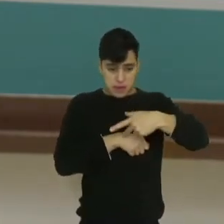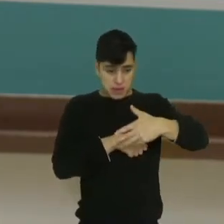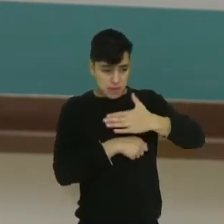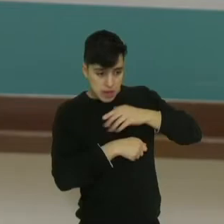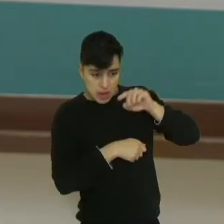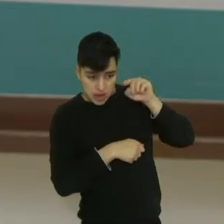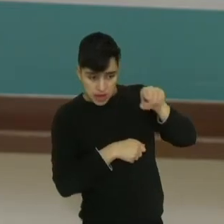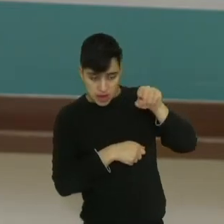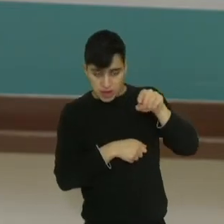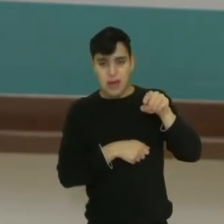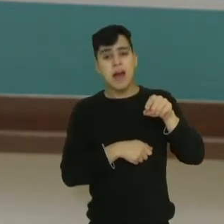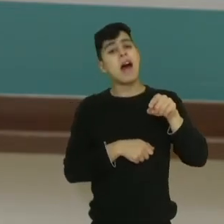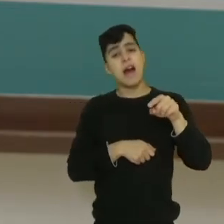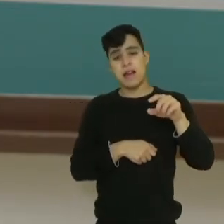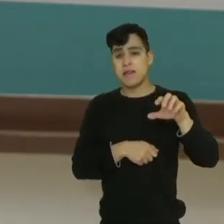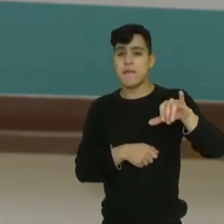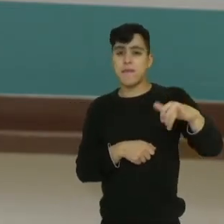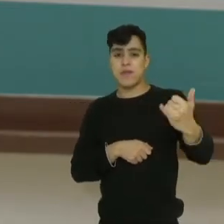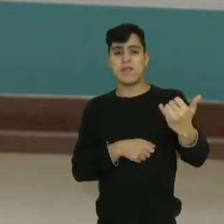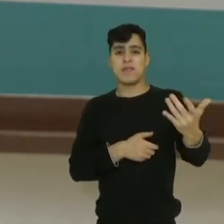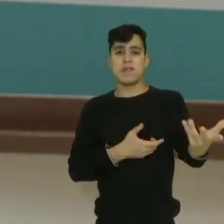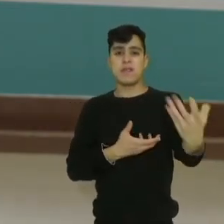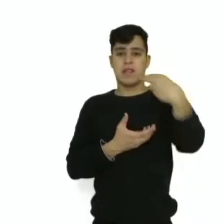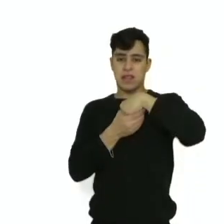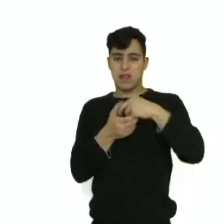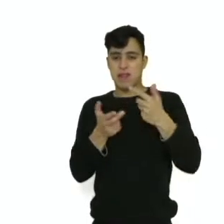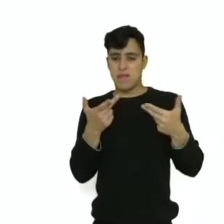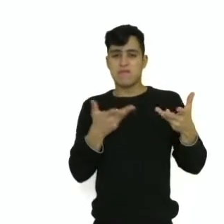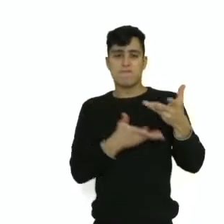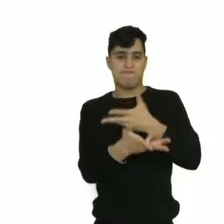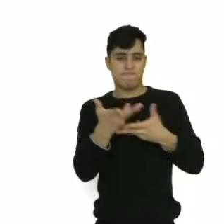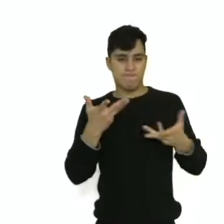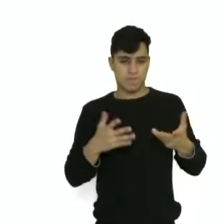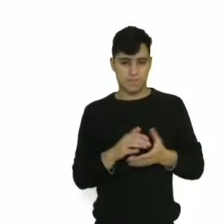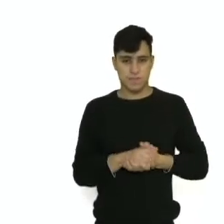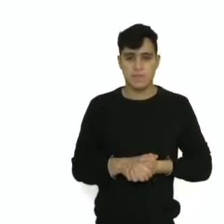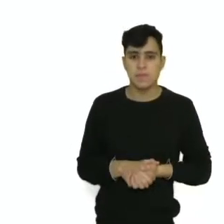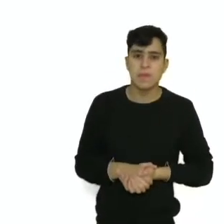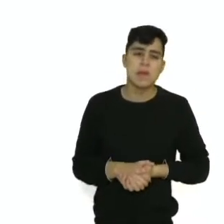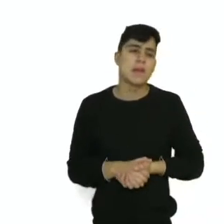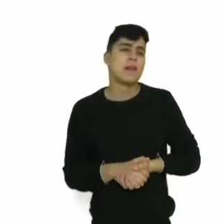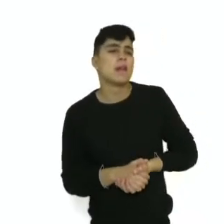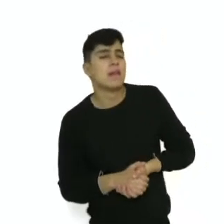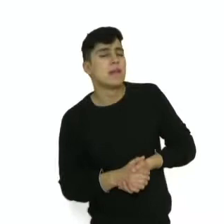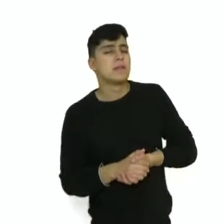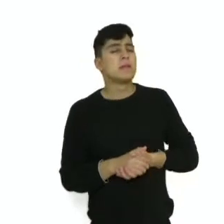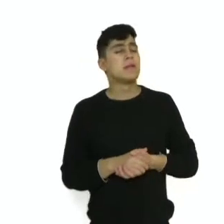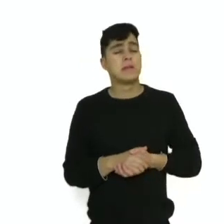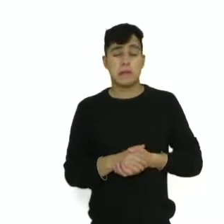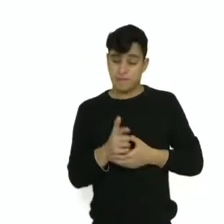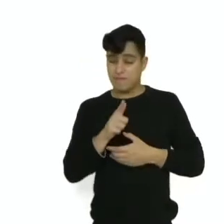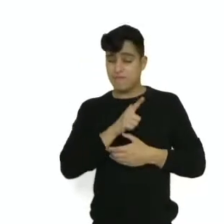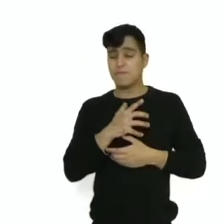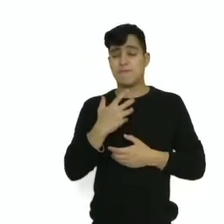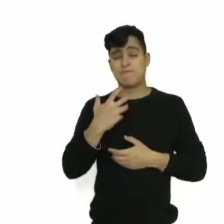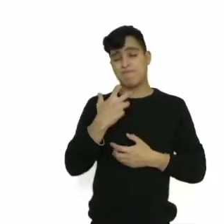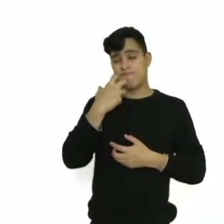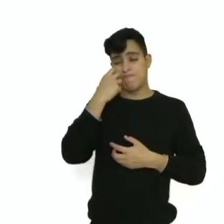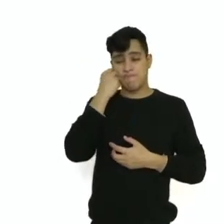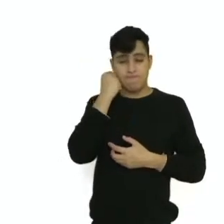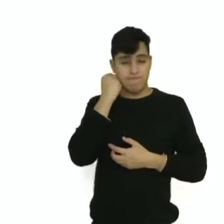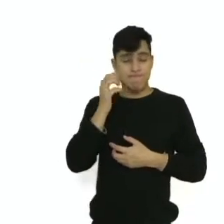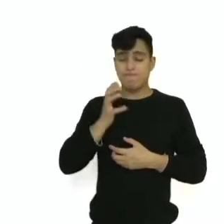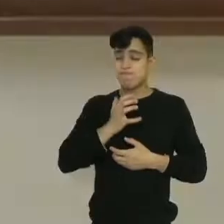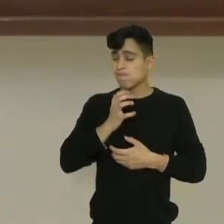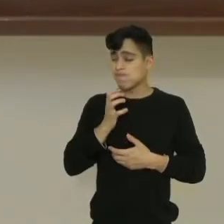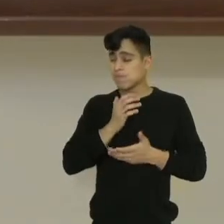pertencia à metrópole. Dentro desse contexto, nós temos que imaginar que muito se ganhou, muito se